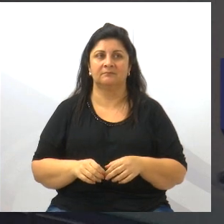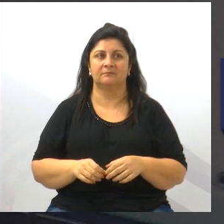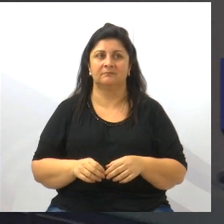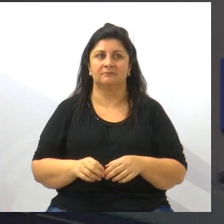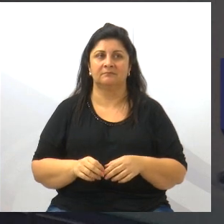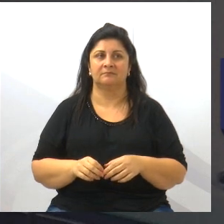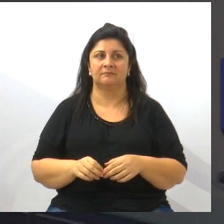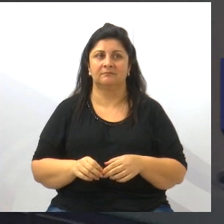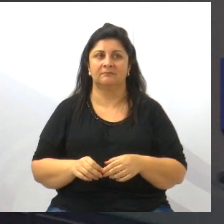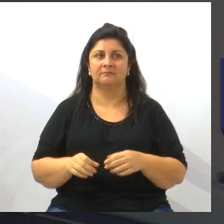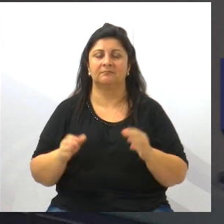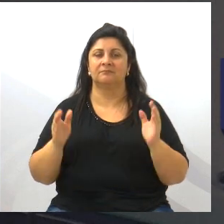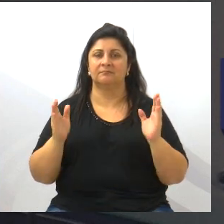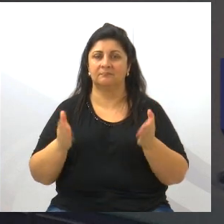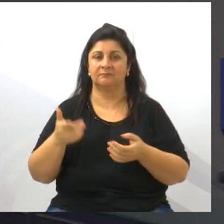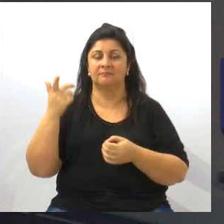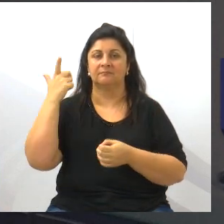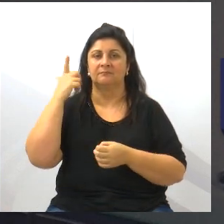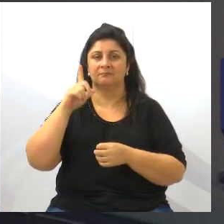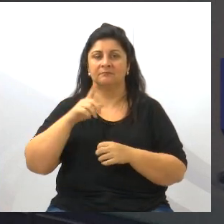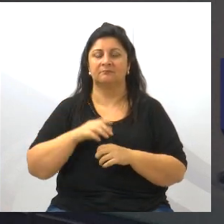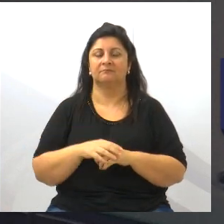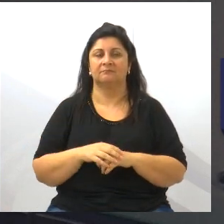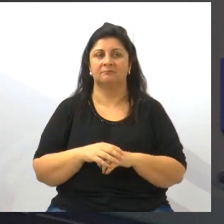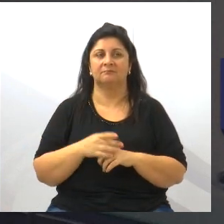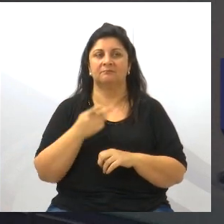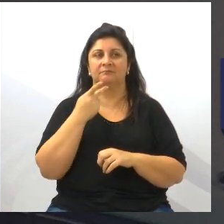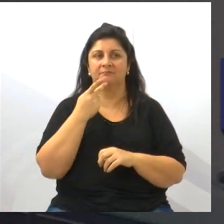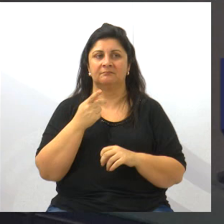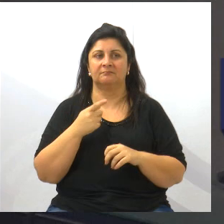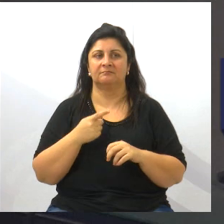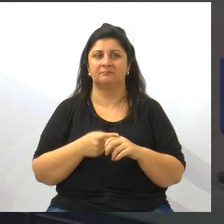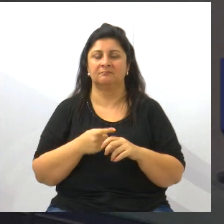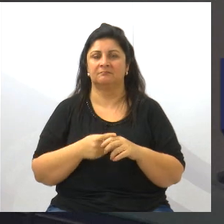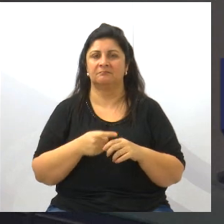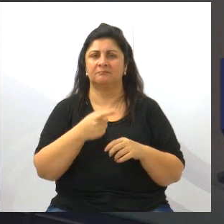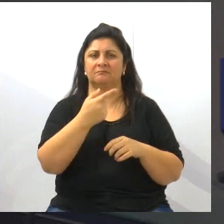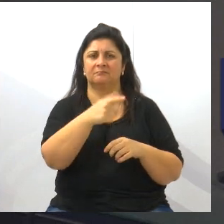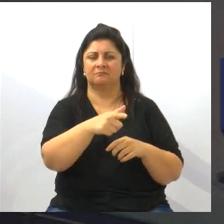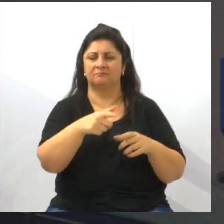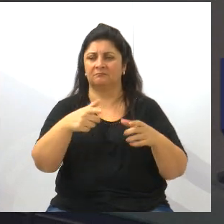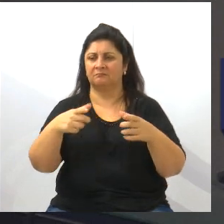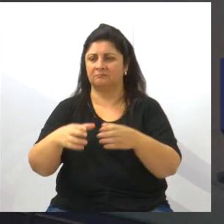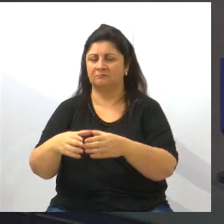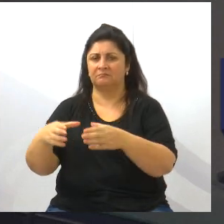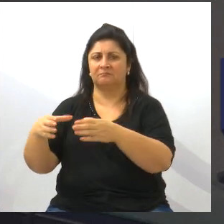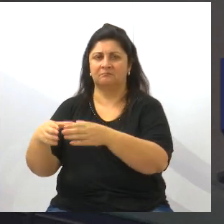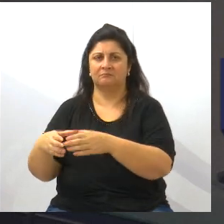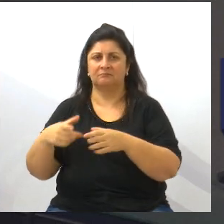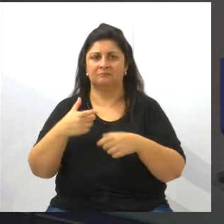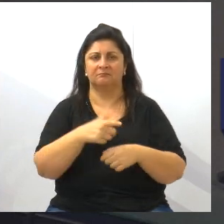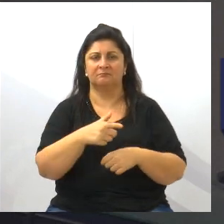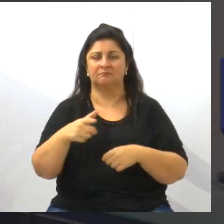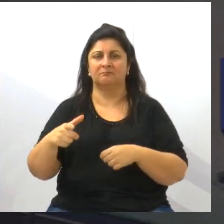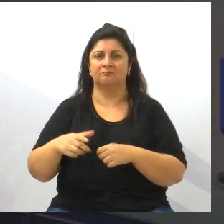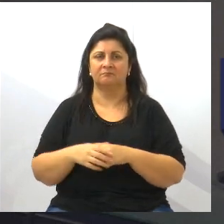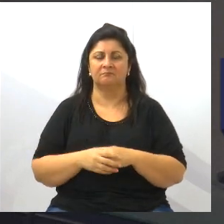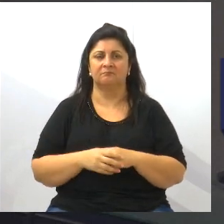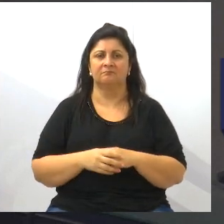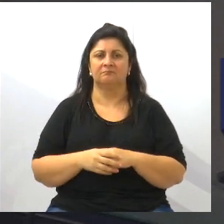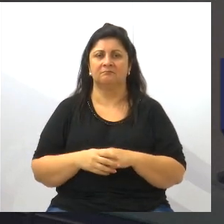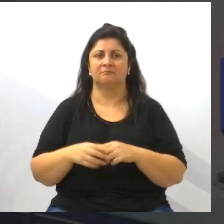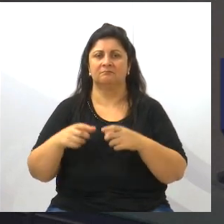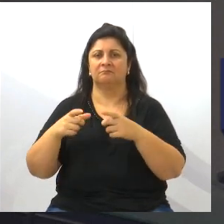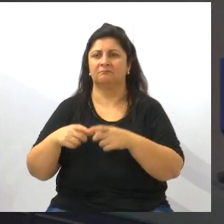estão concretizando. E eu falo porque, ó, Chácara Marília, Bela Vista, Lagoa